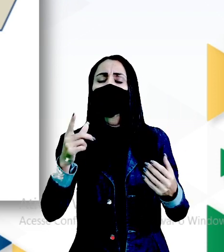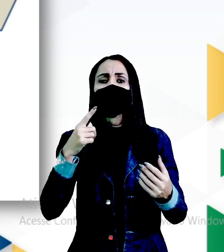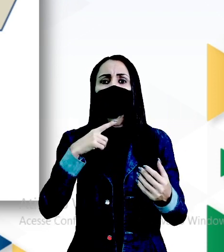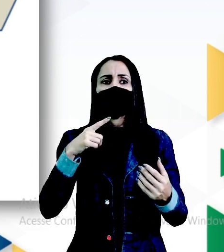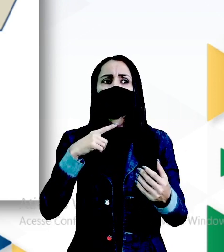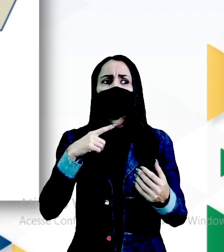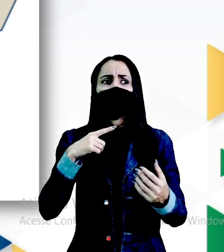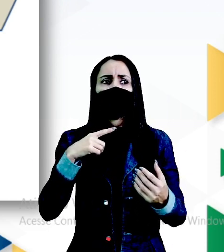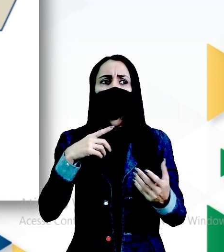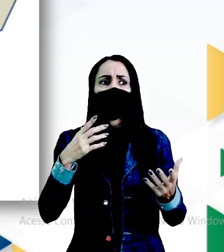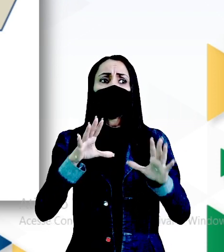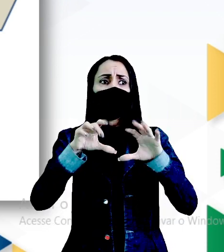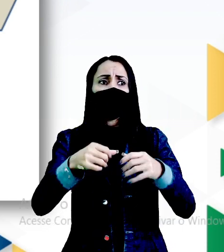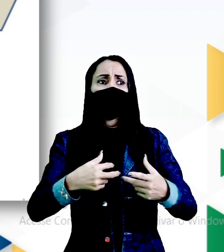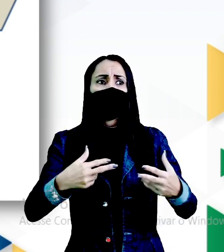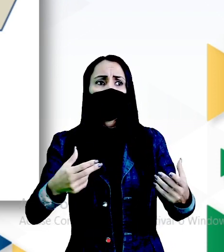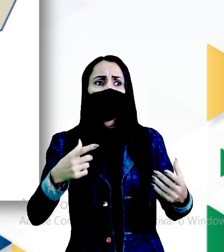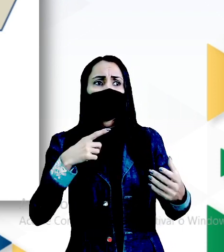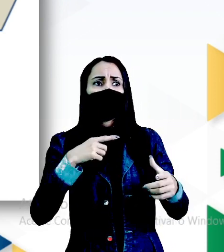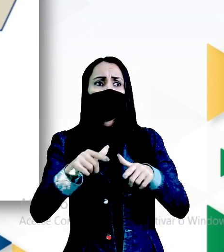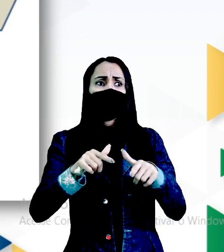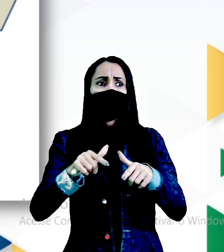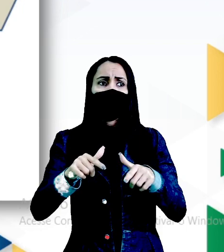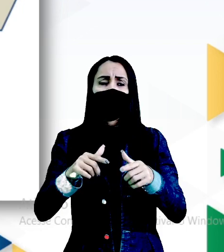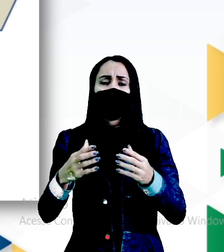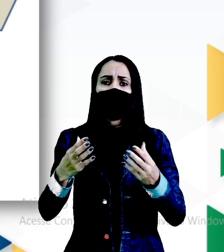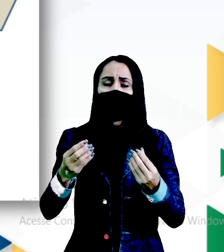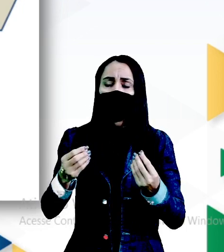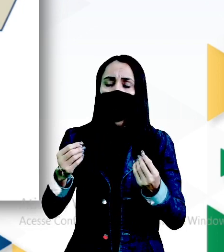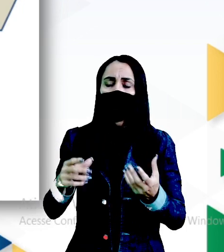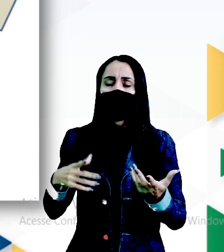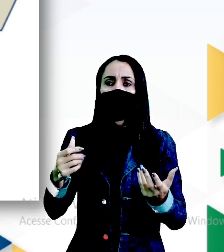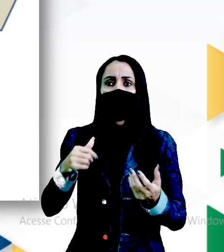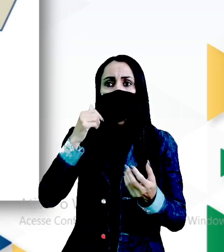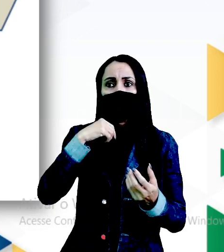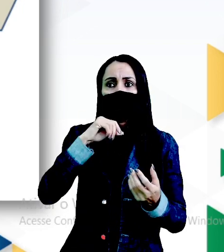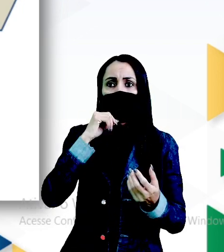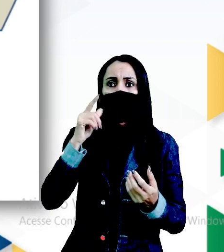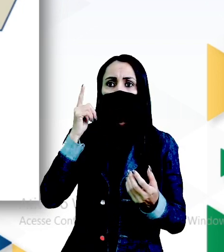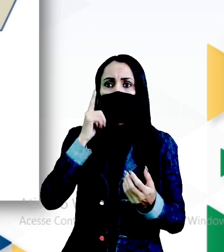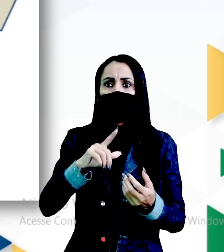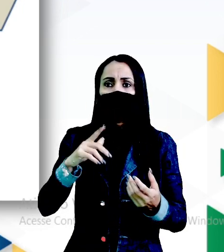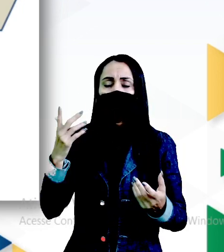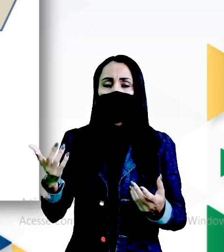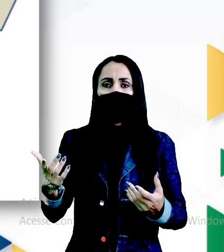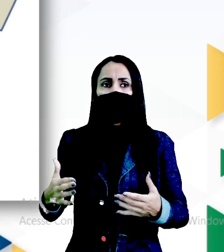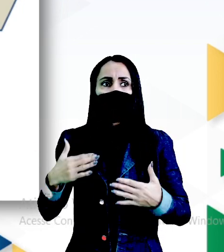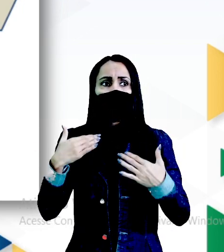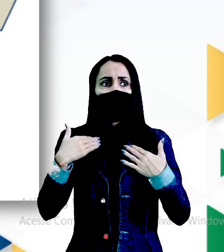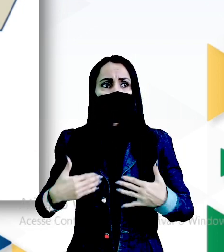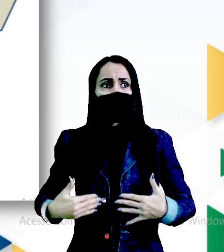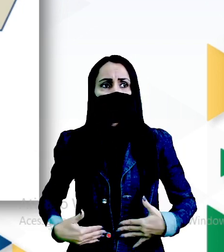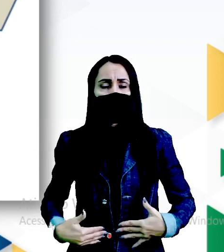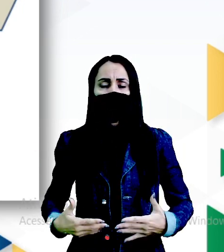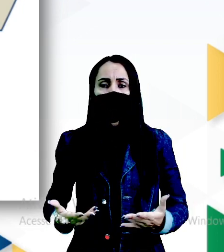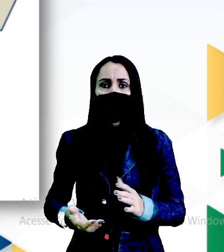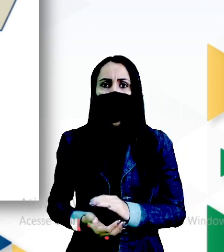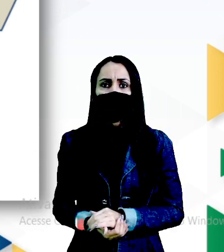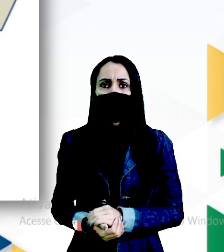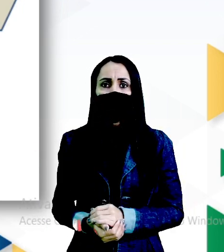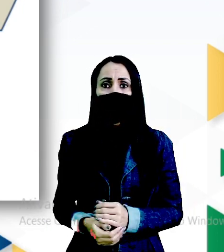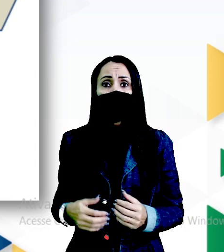qual o animal que tem de trabalhar muito para sua mãe conseguir um vestido de seda? Aí ele diz: é o meu